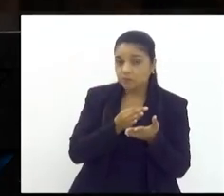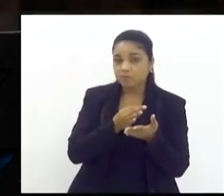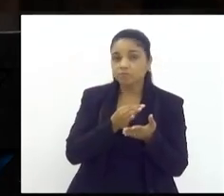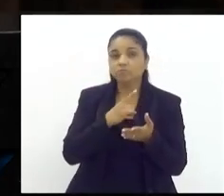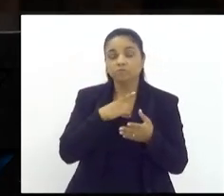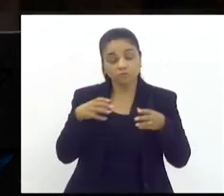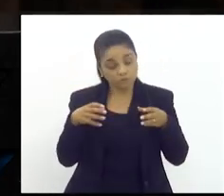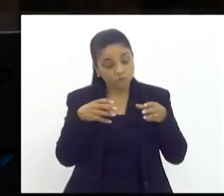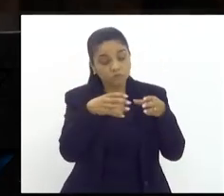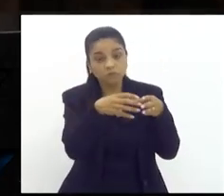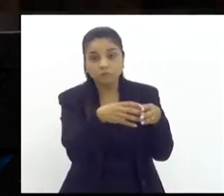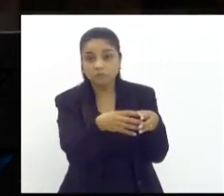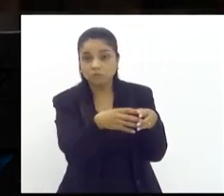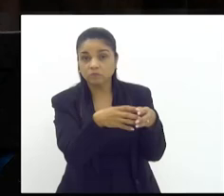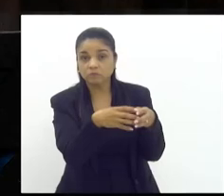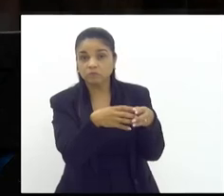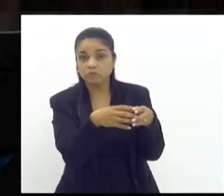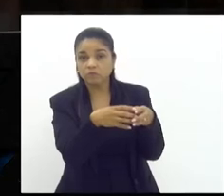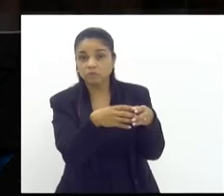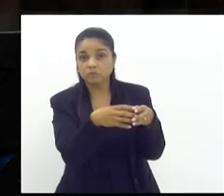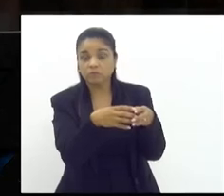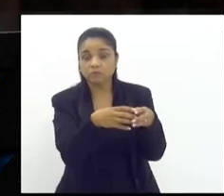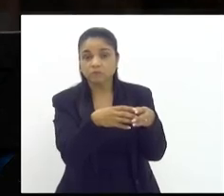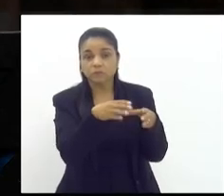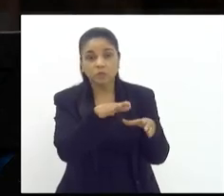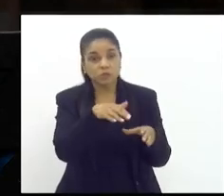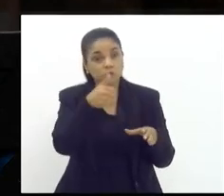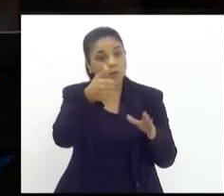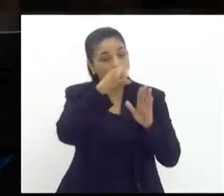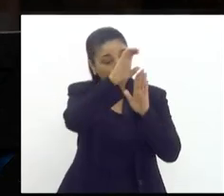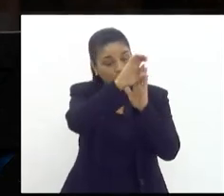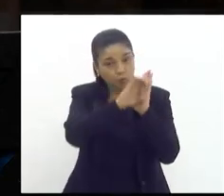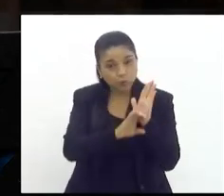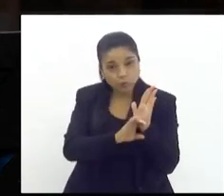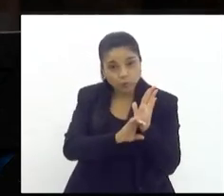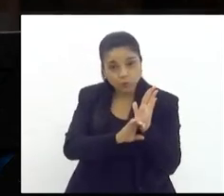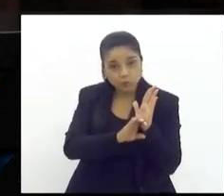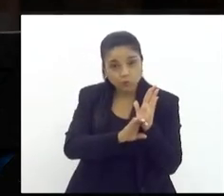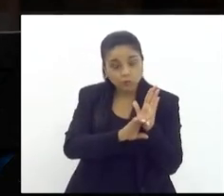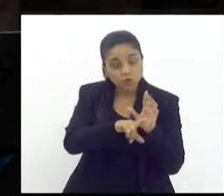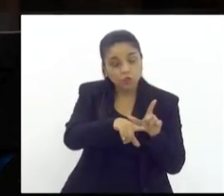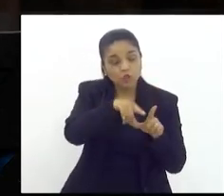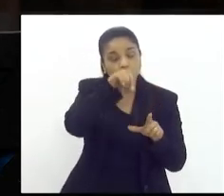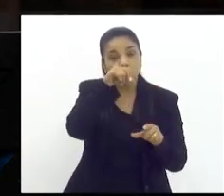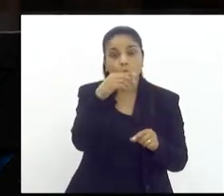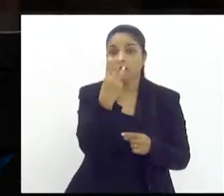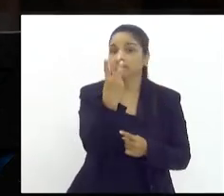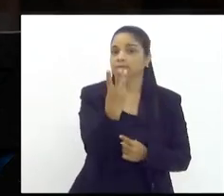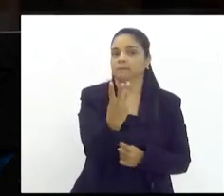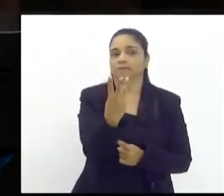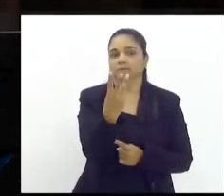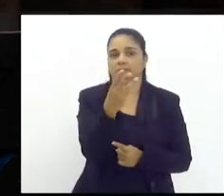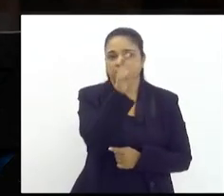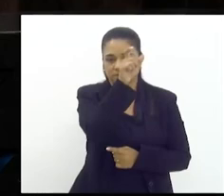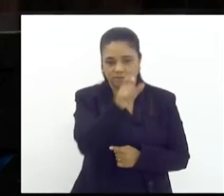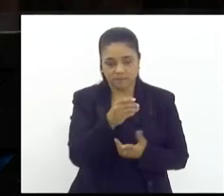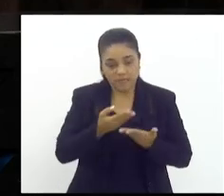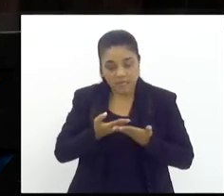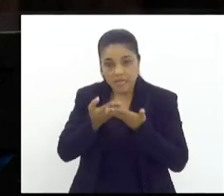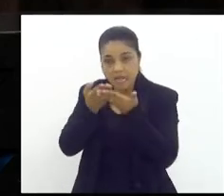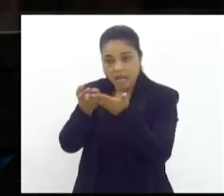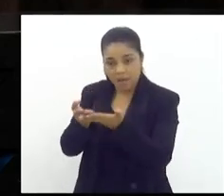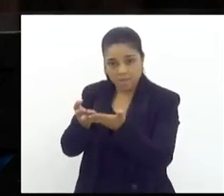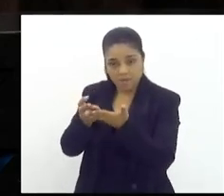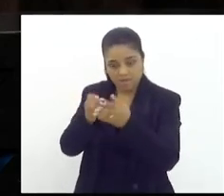uma comissão que entre os melhores currículos escolha três encaminhei para